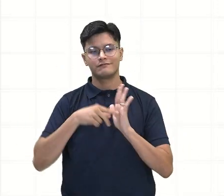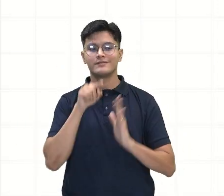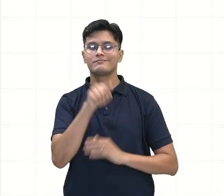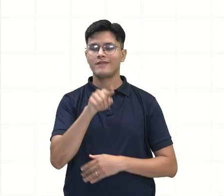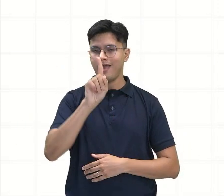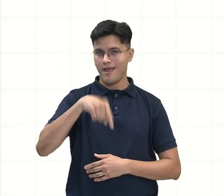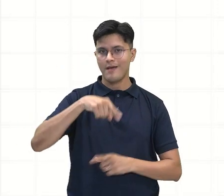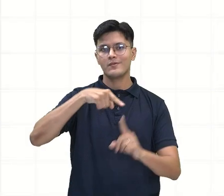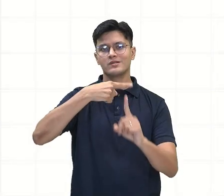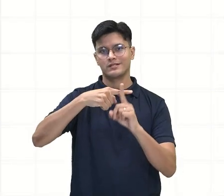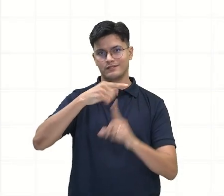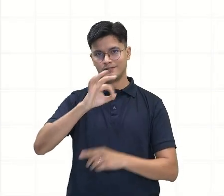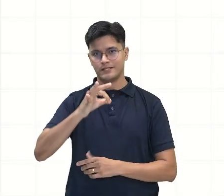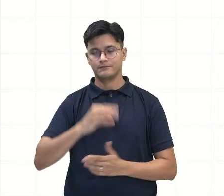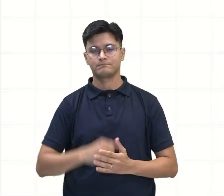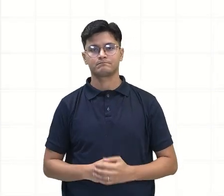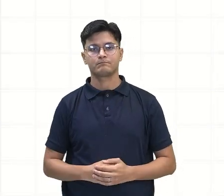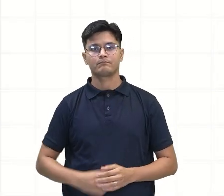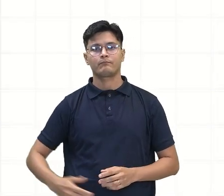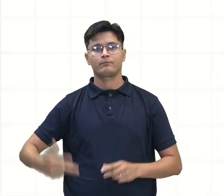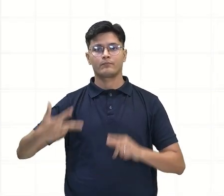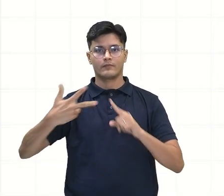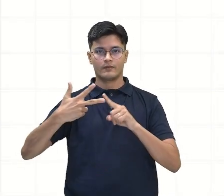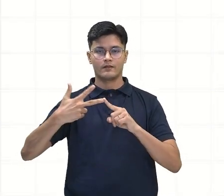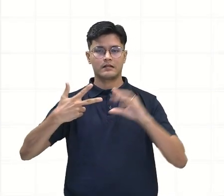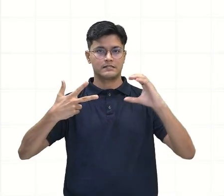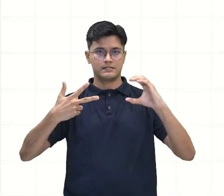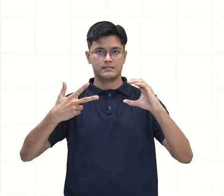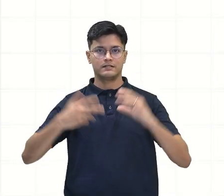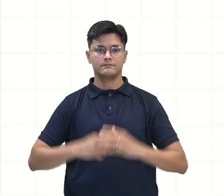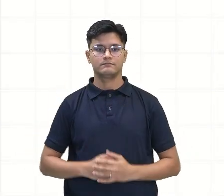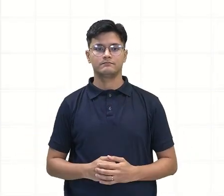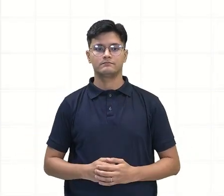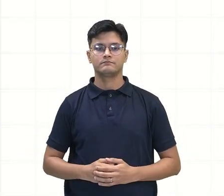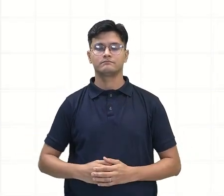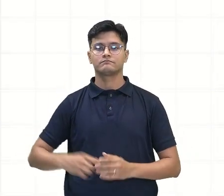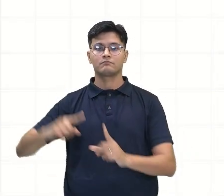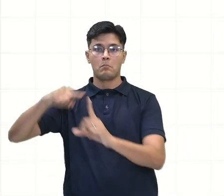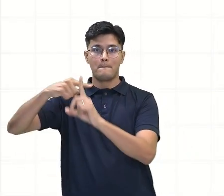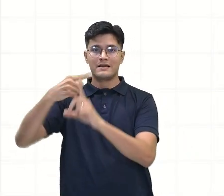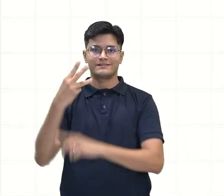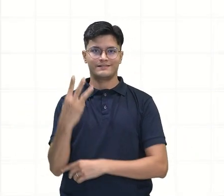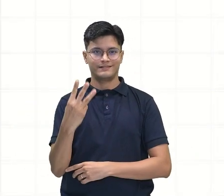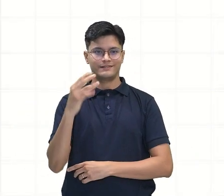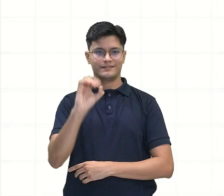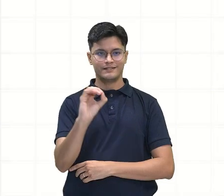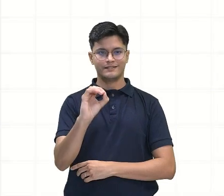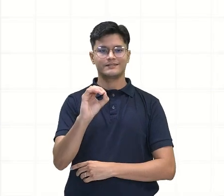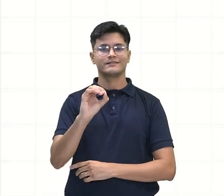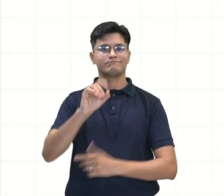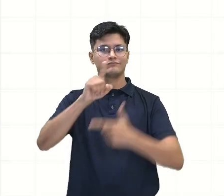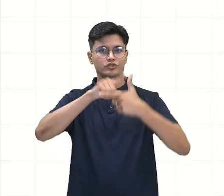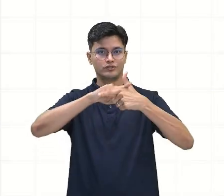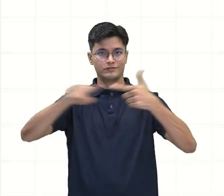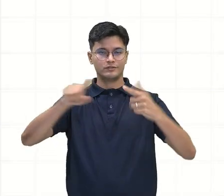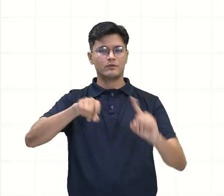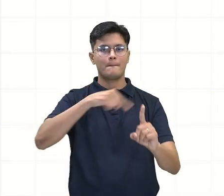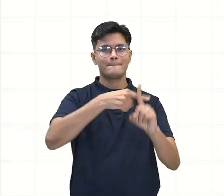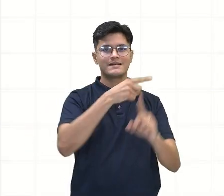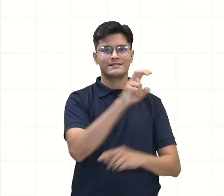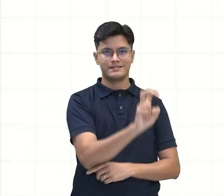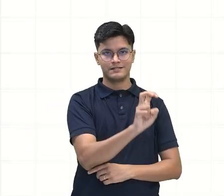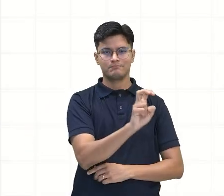letra C, 30 dividido por 5, ou seja, mais 30 dividido por mais 5. A